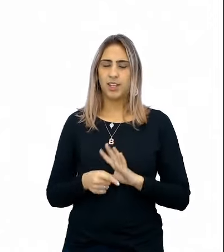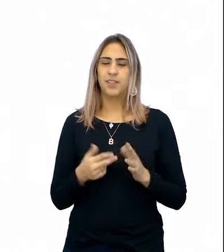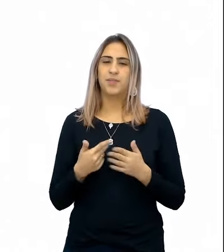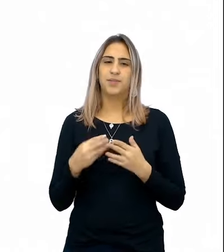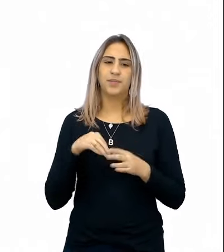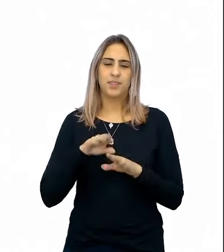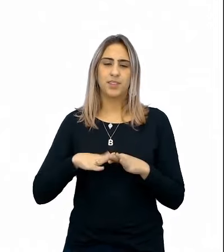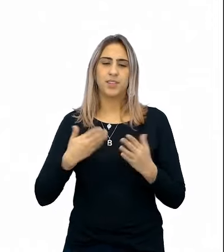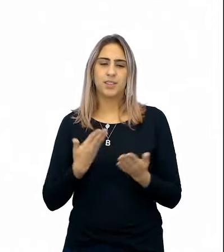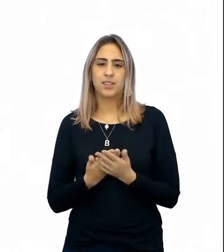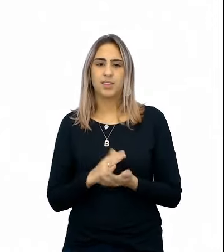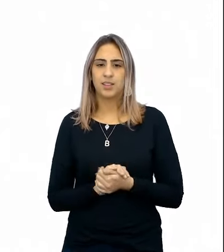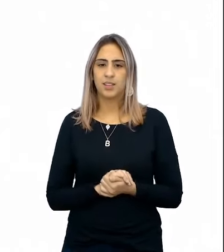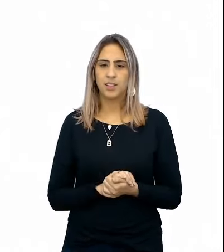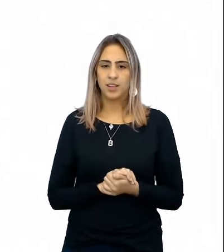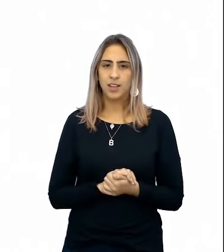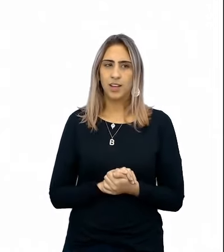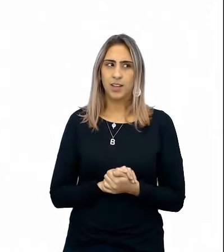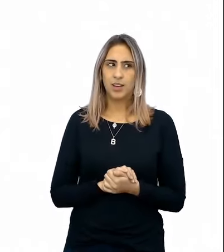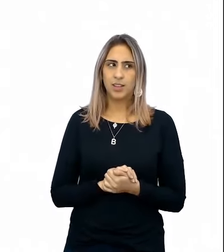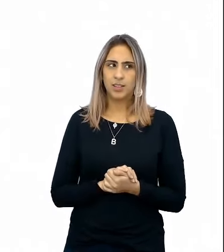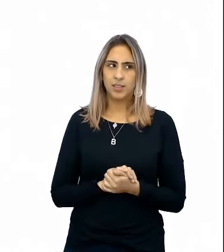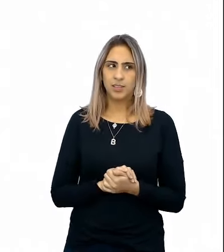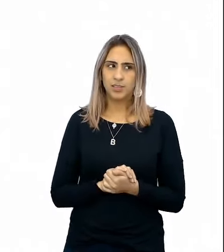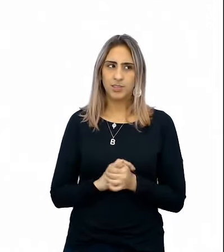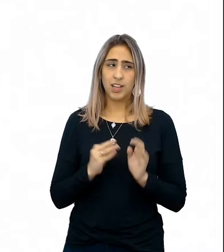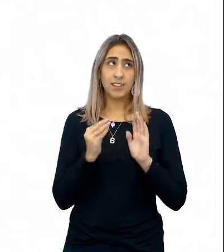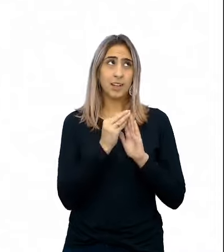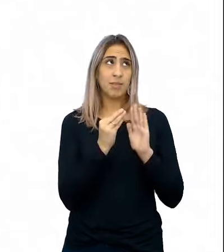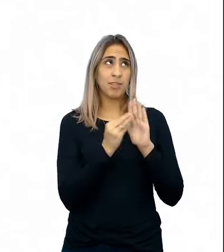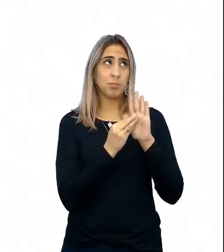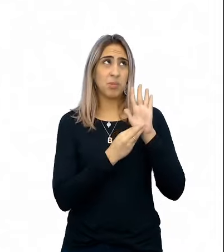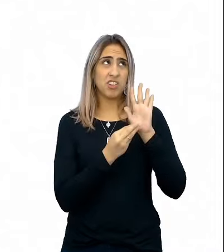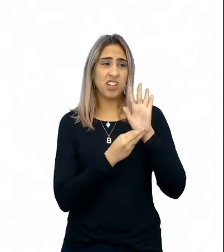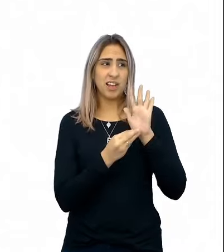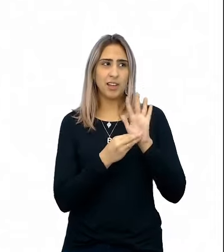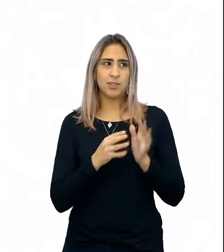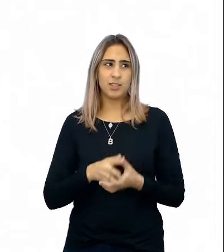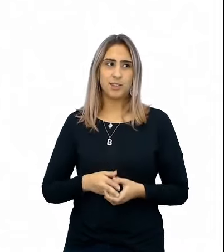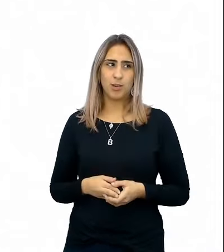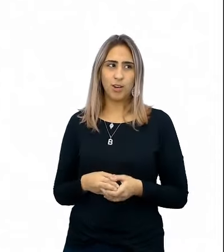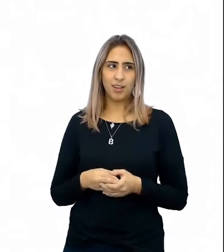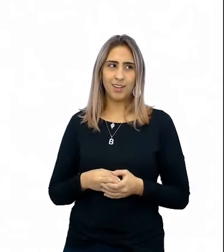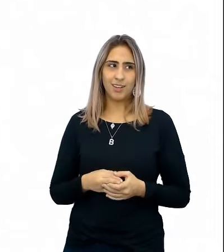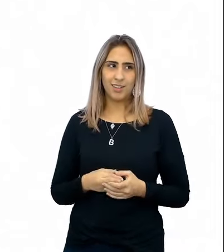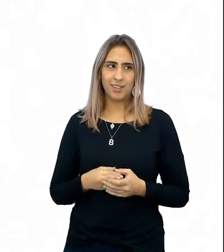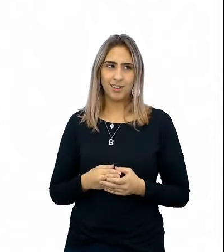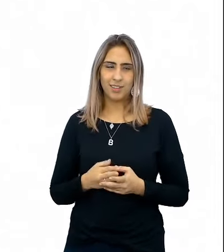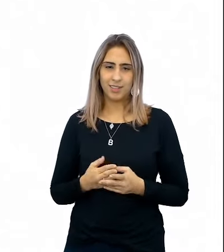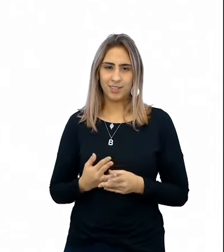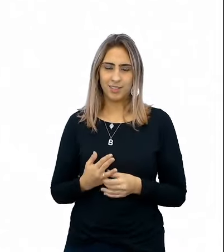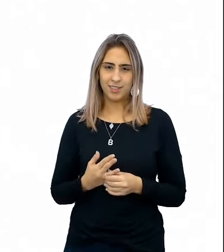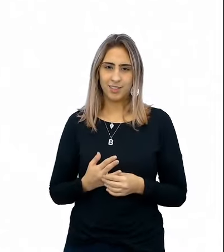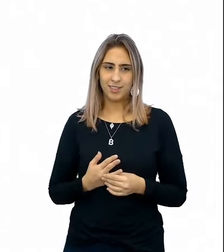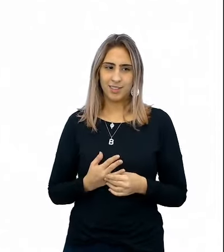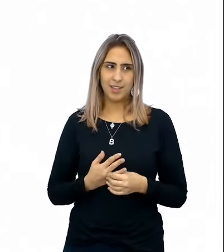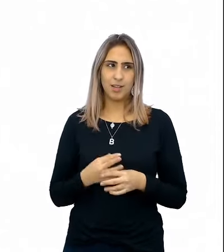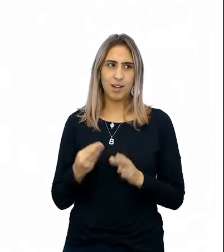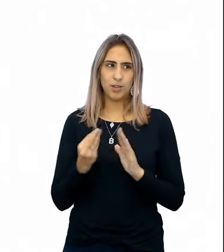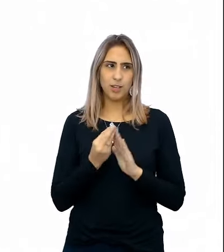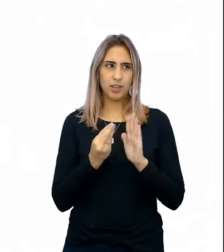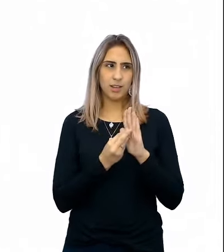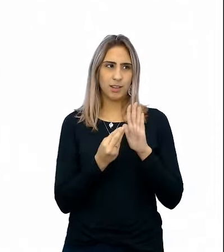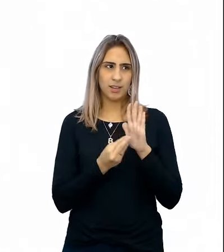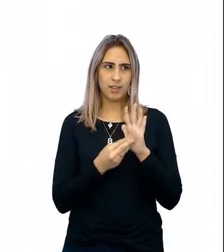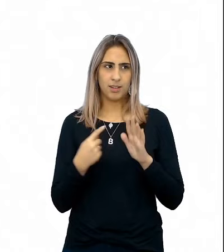escola, tendo como foco a semana de estudos intensivos. Ou seja, temos muito trabalho pela frente.